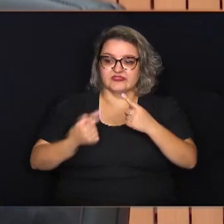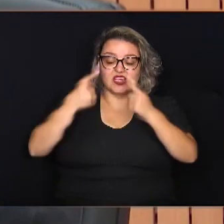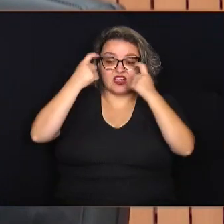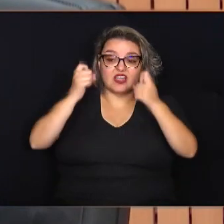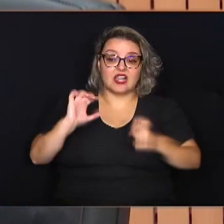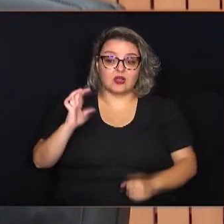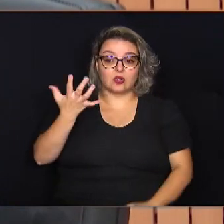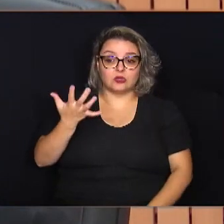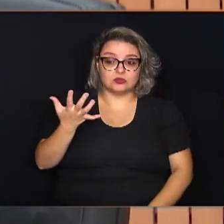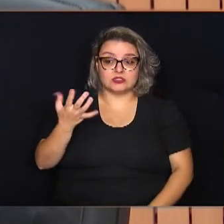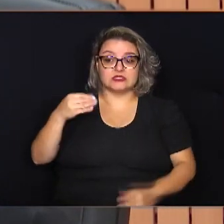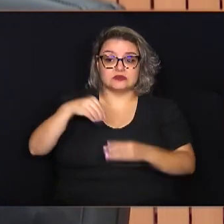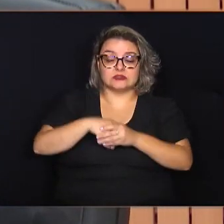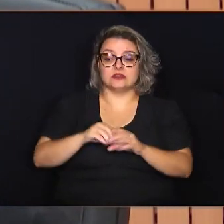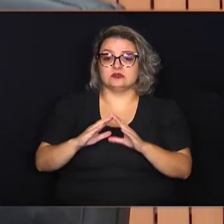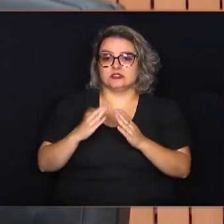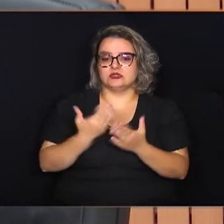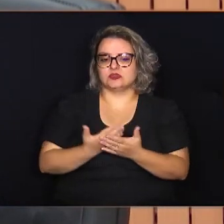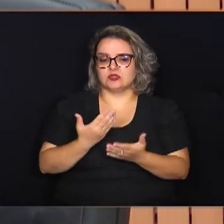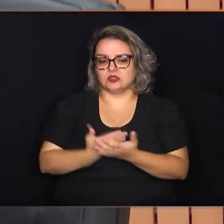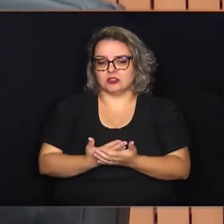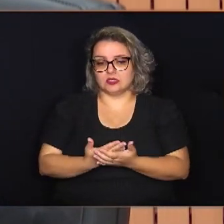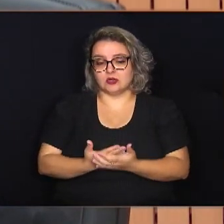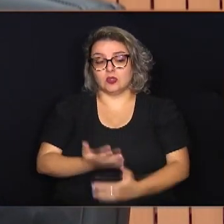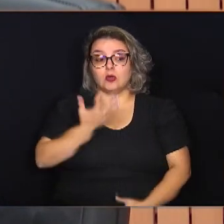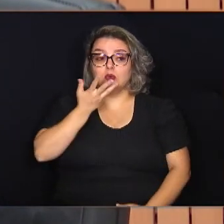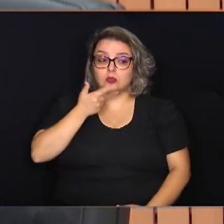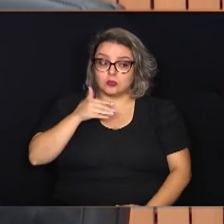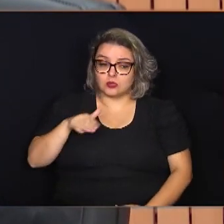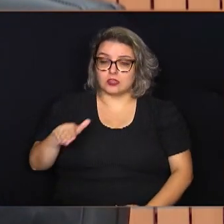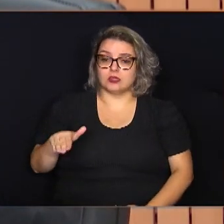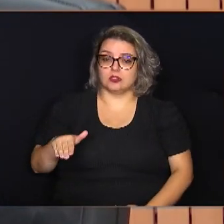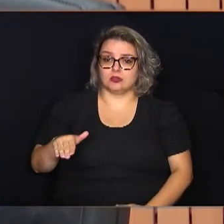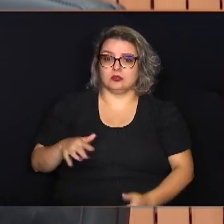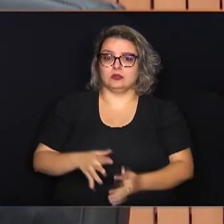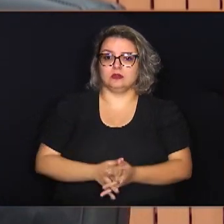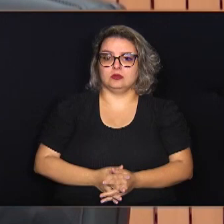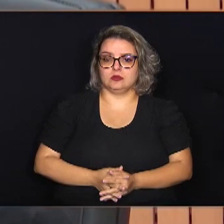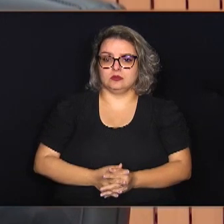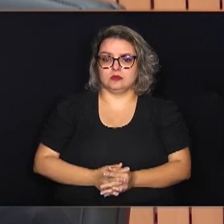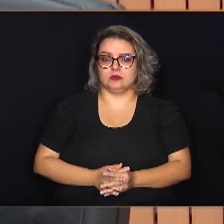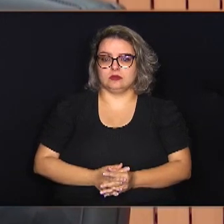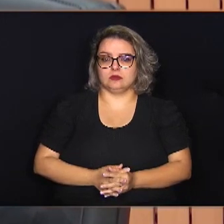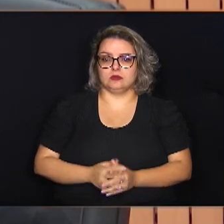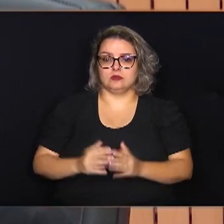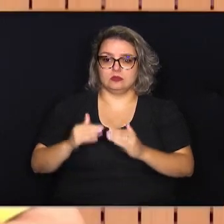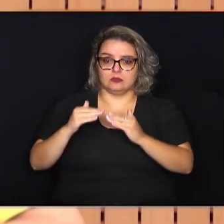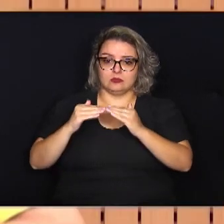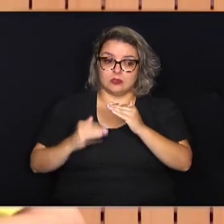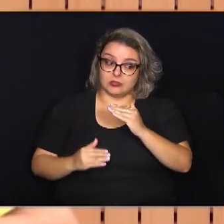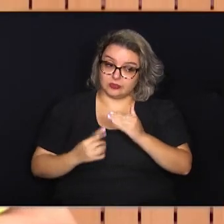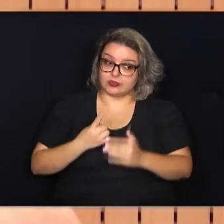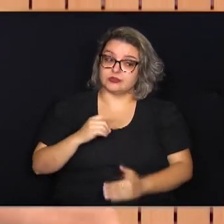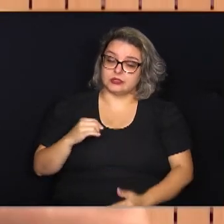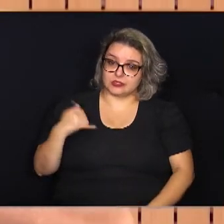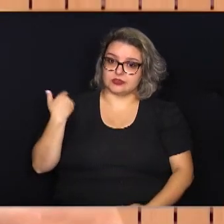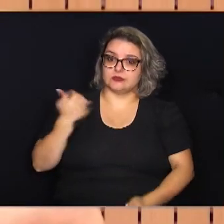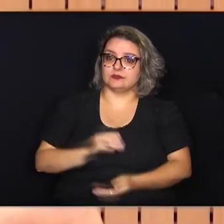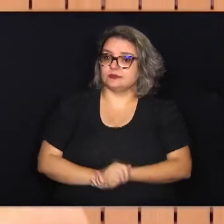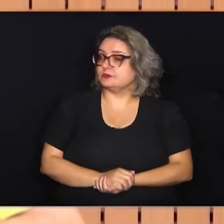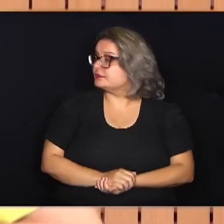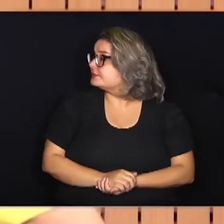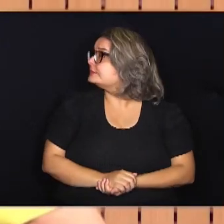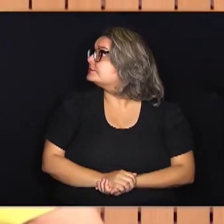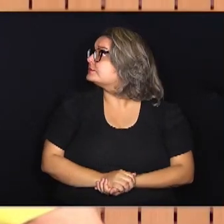reproduzidas no ambiente escolar com crianças de menores, muitas vezes, de 10 anos. Inclusive, nós